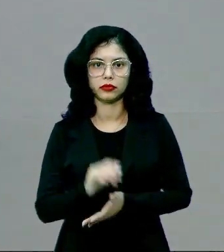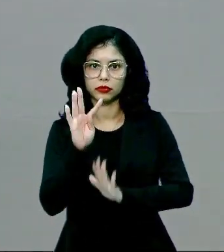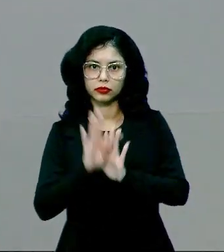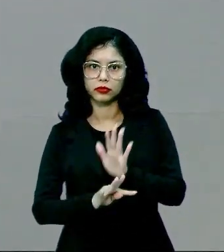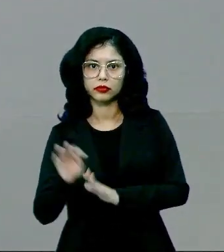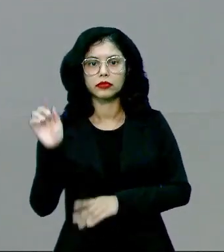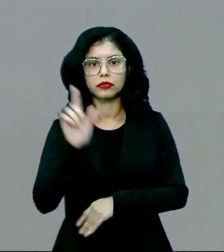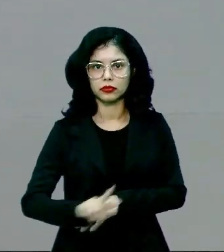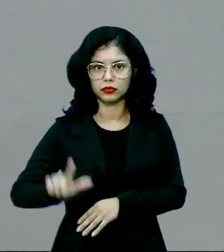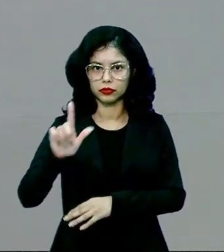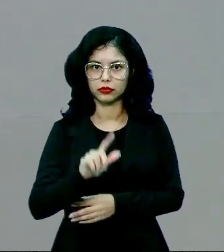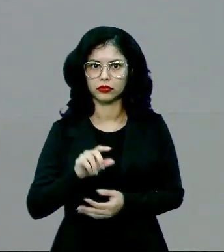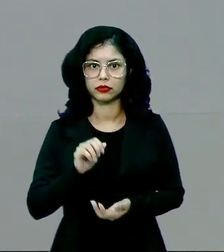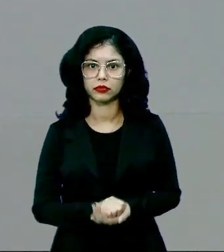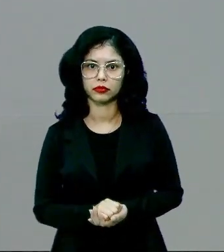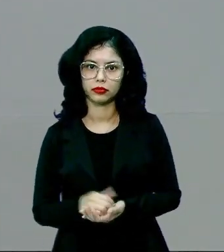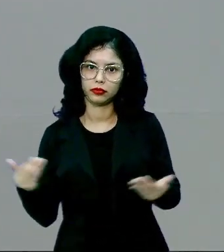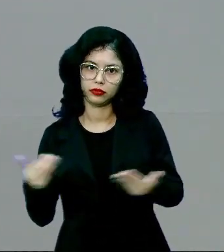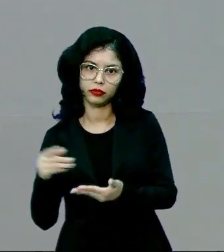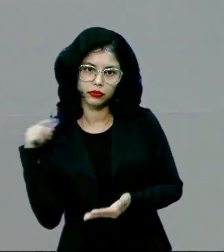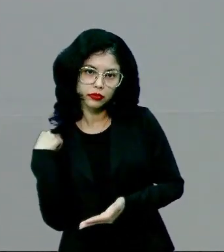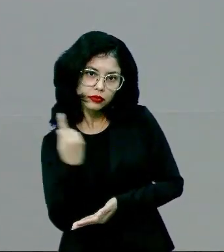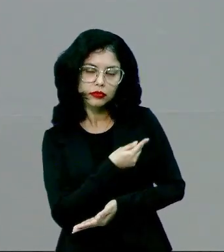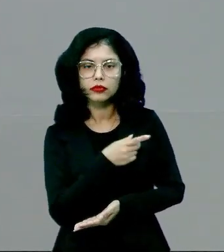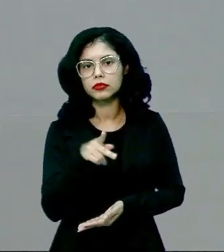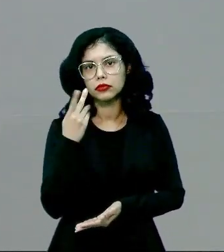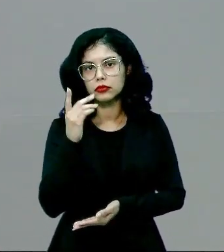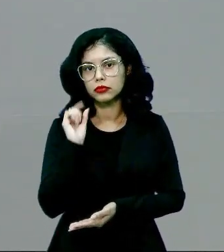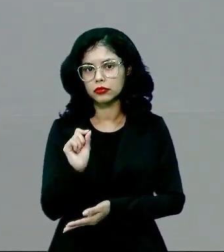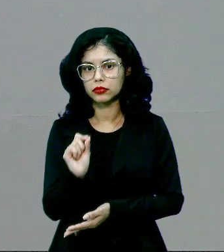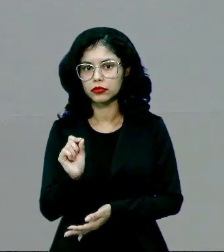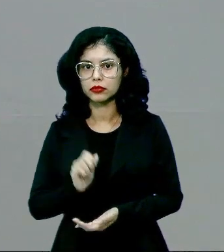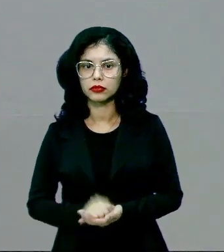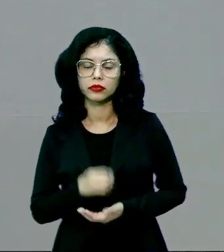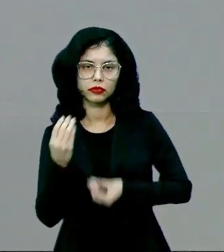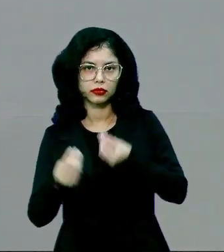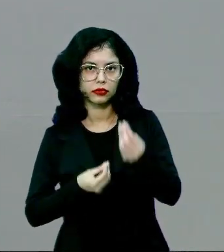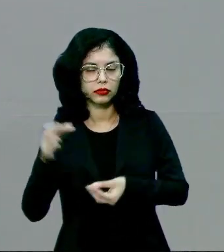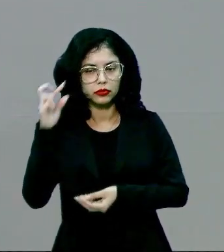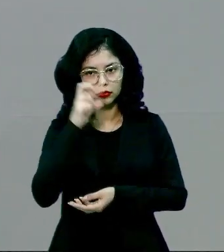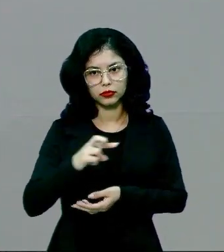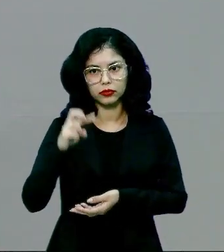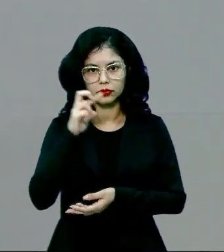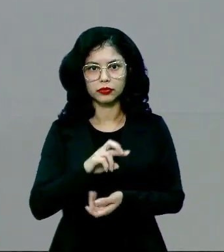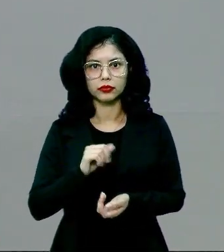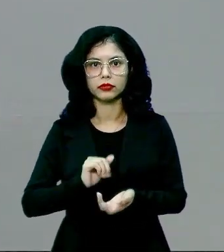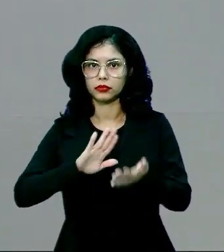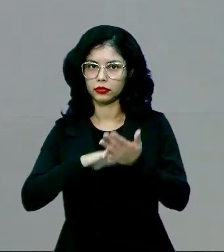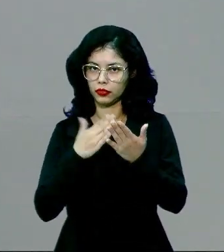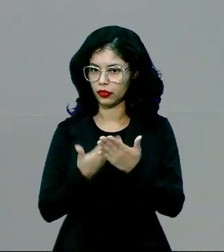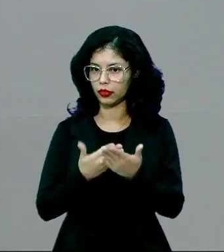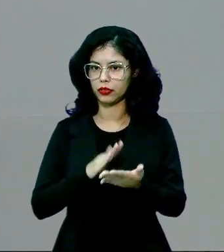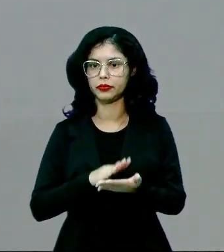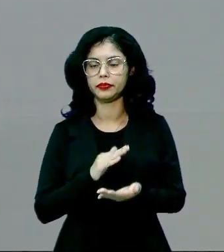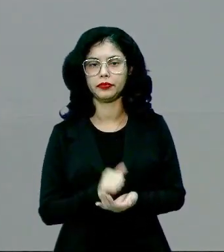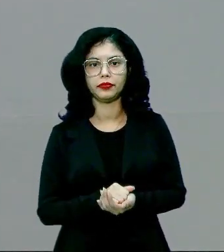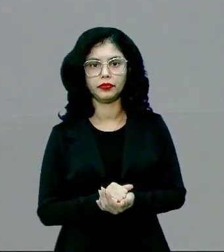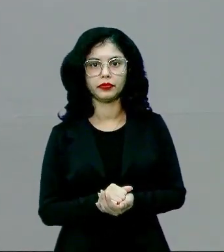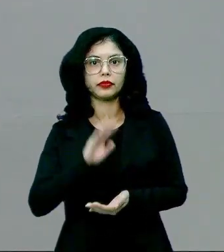os textos literários Então hoje a gente vai entender como analisar interpretar